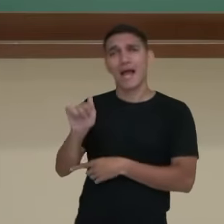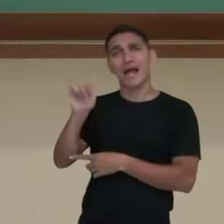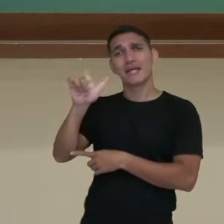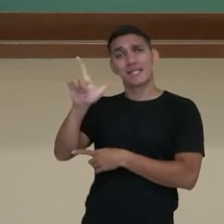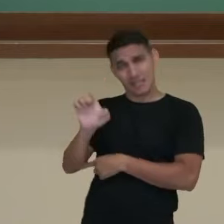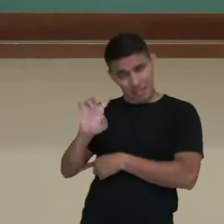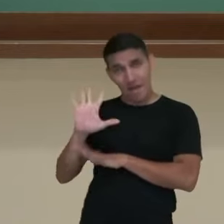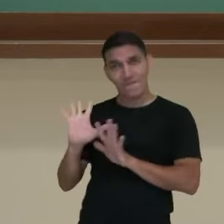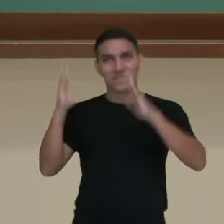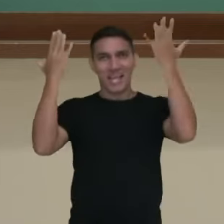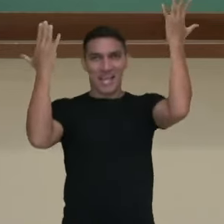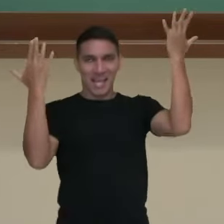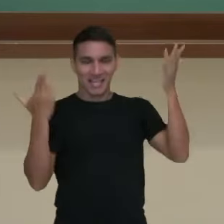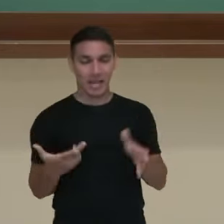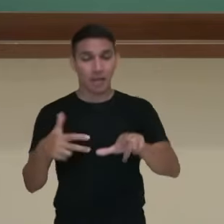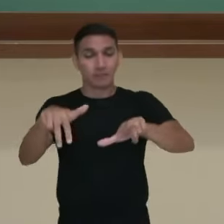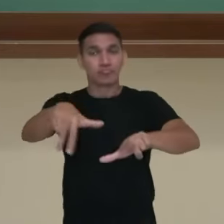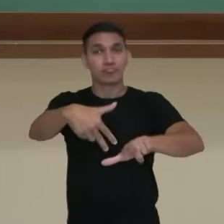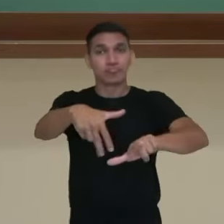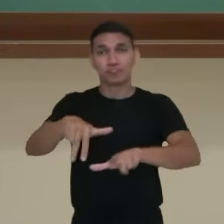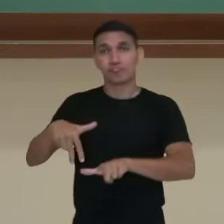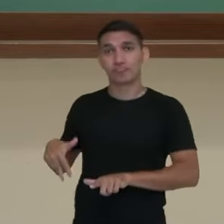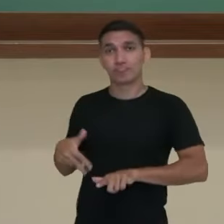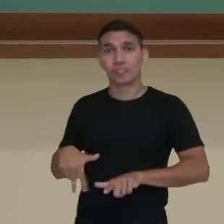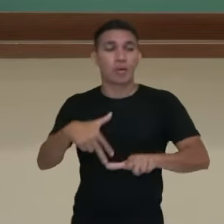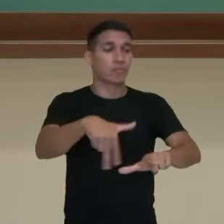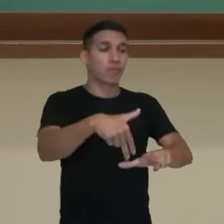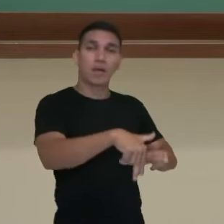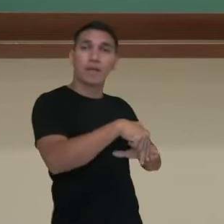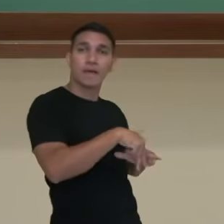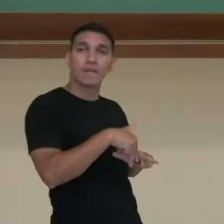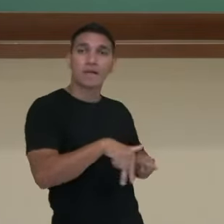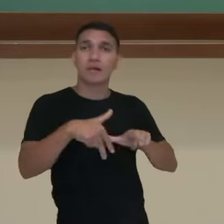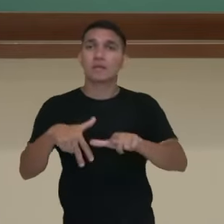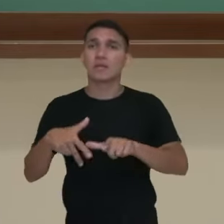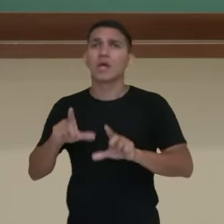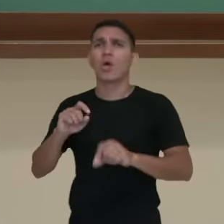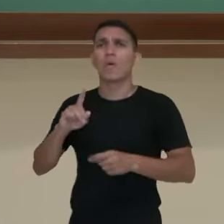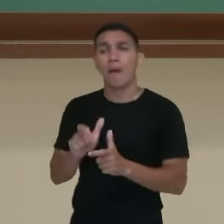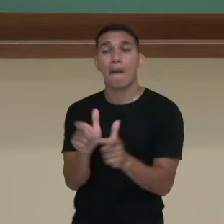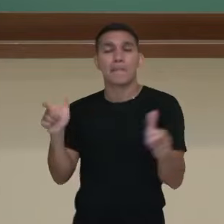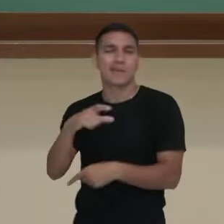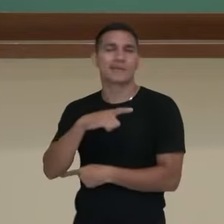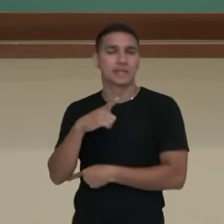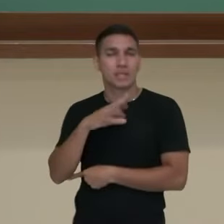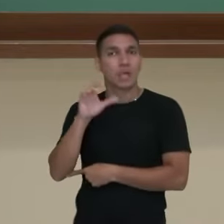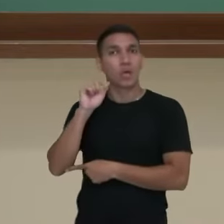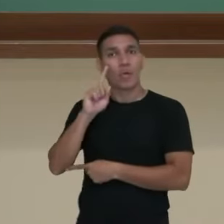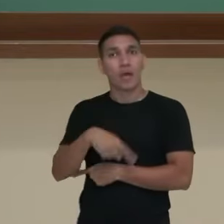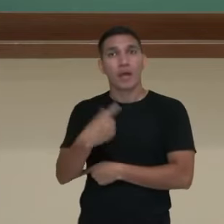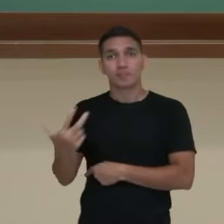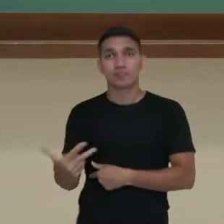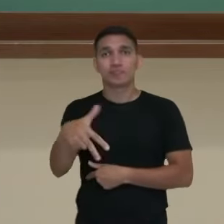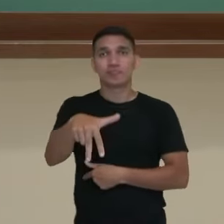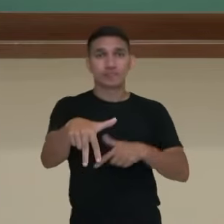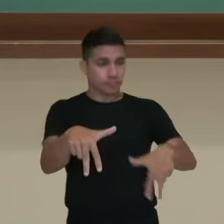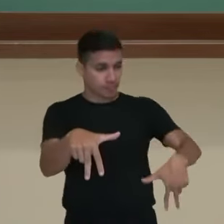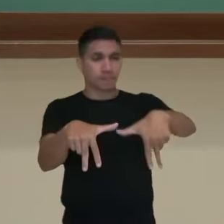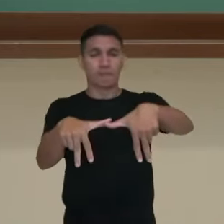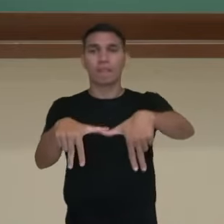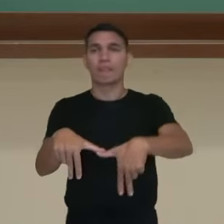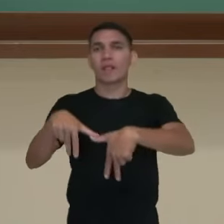festas, tá? Então, danças de salão são aquelas, a maioria delas são feitas em pares, em